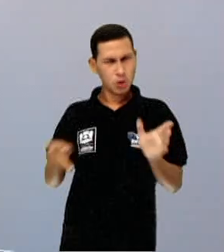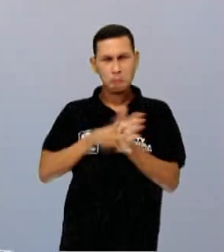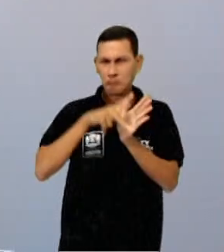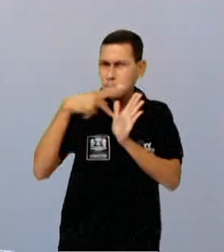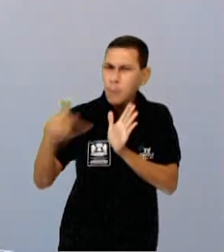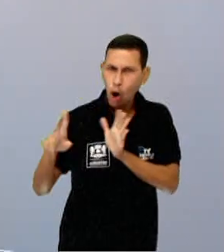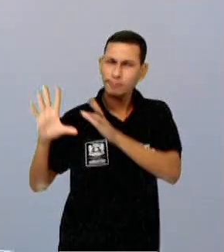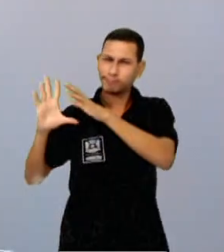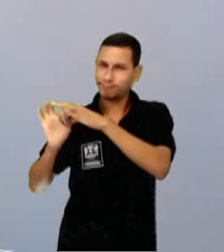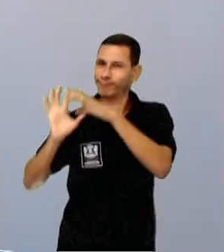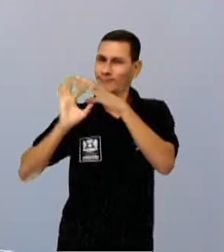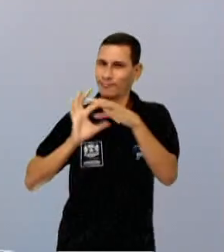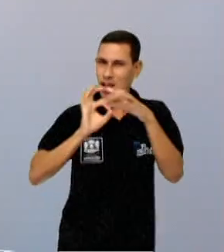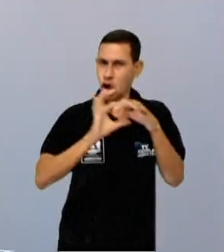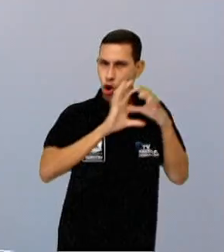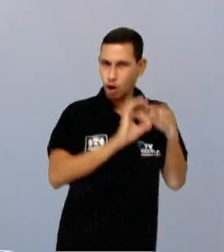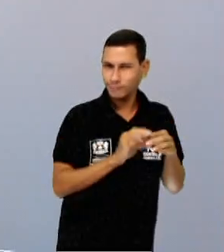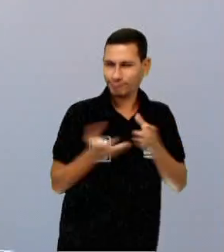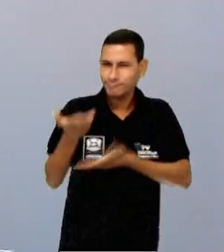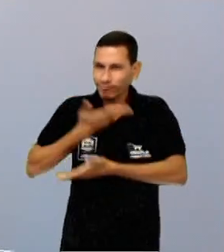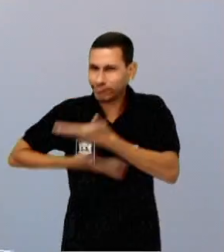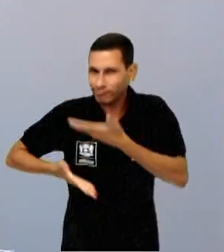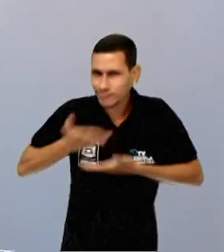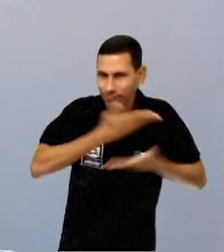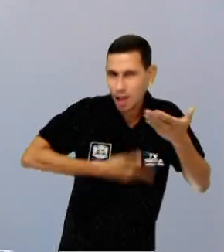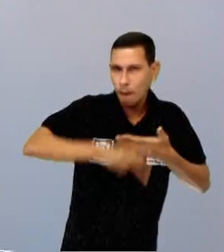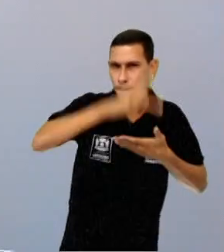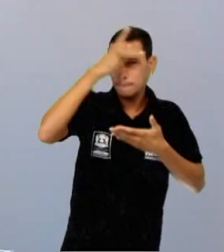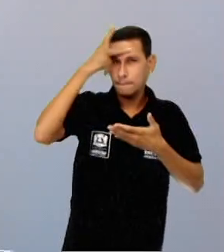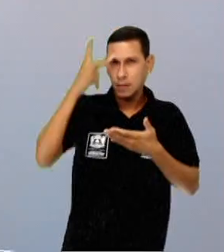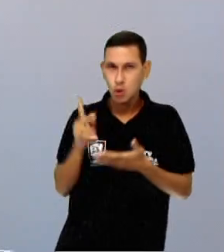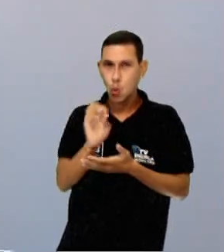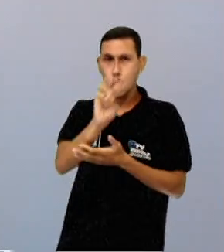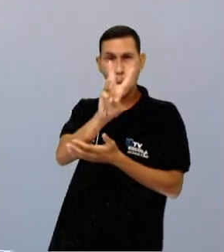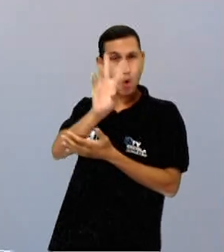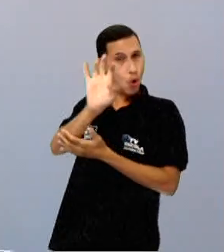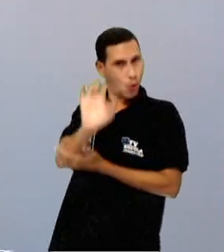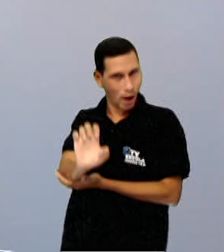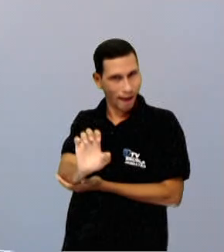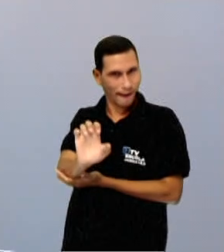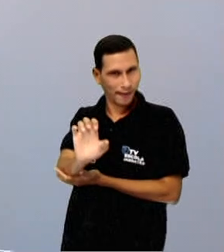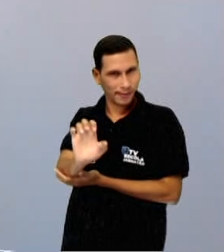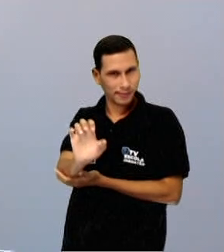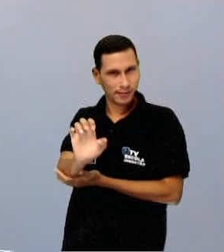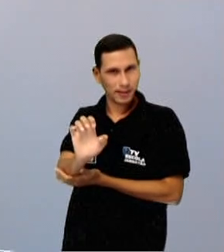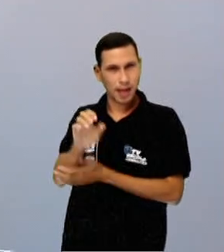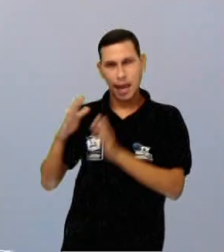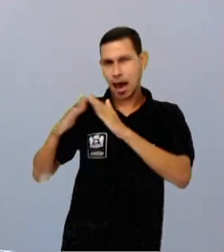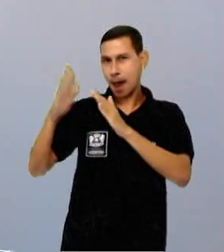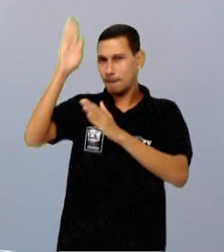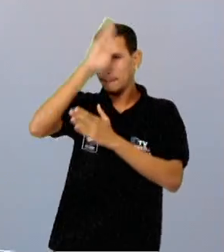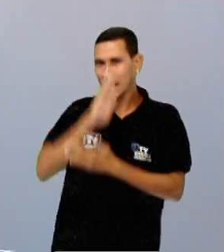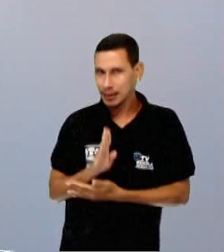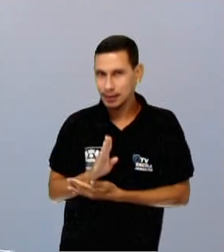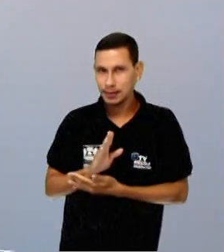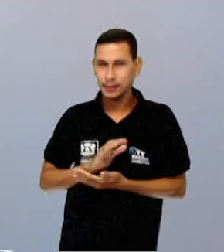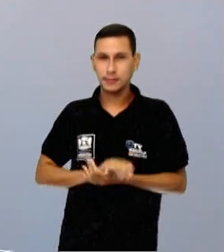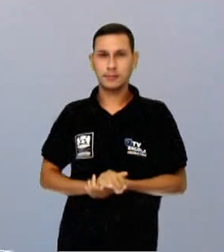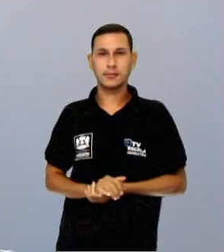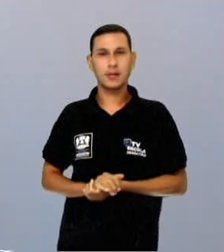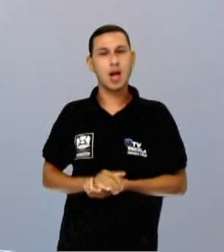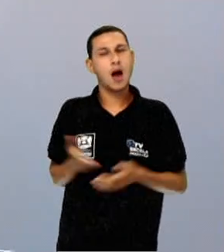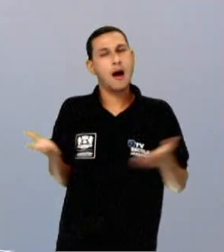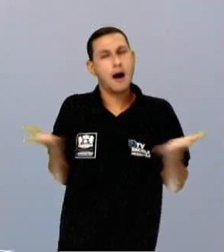próprio contexto com quem eu tô falando we are Brazilians nesse caso